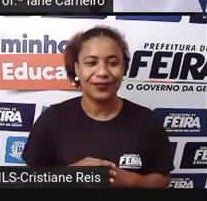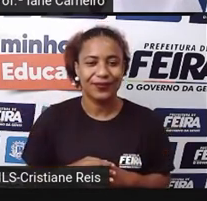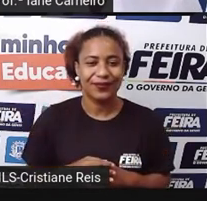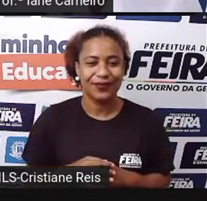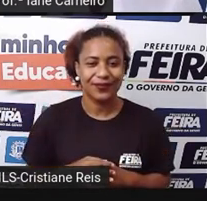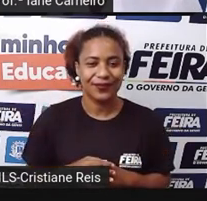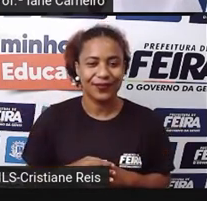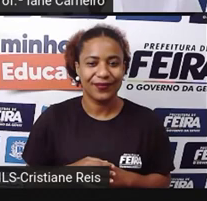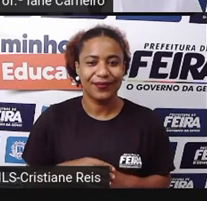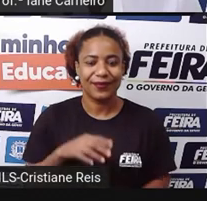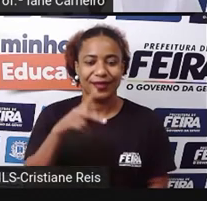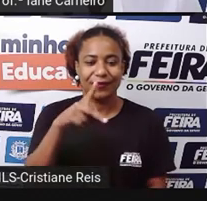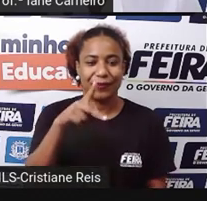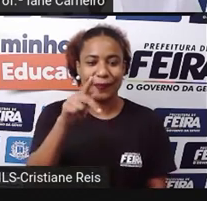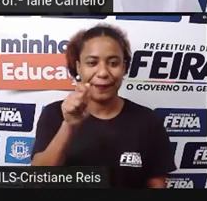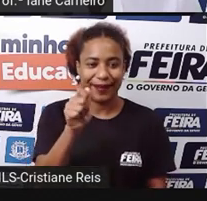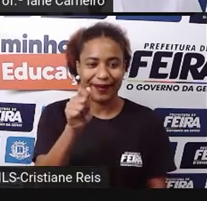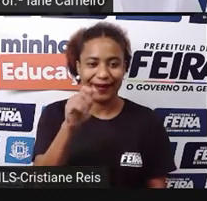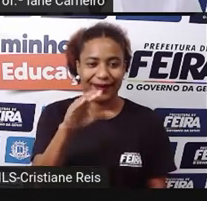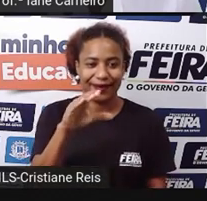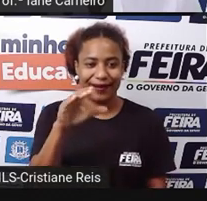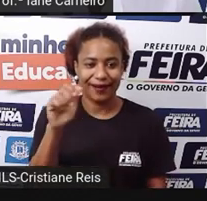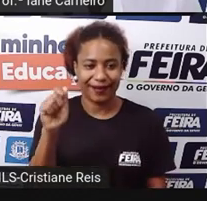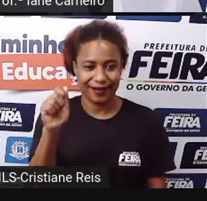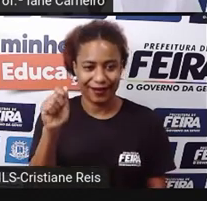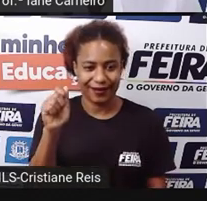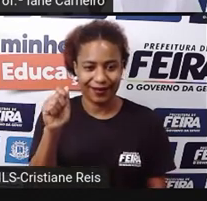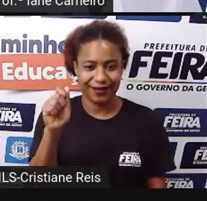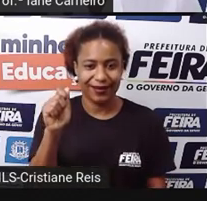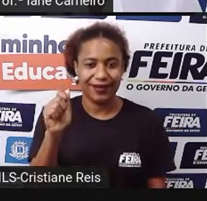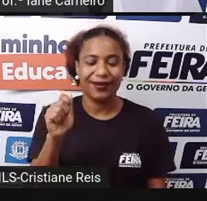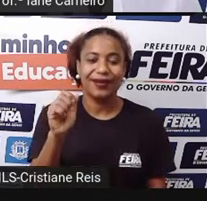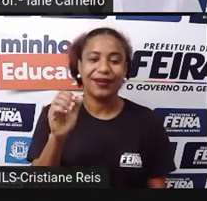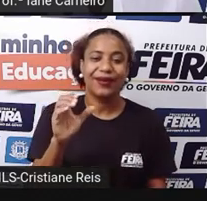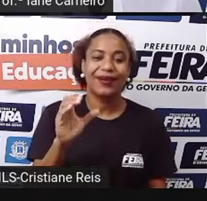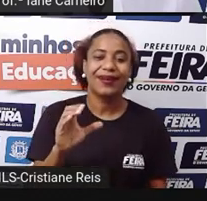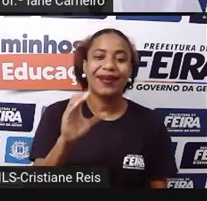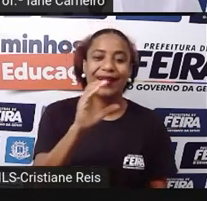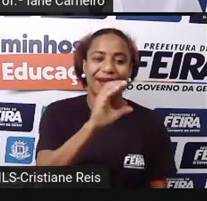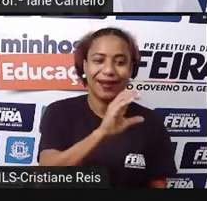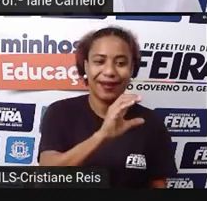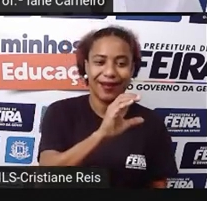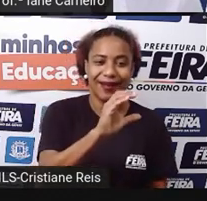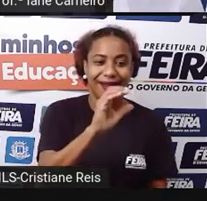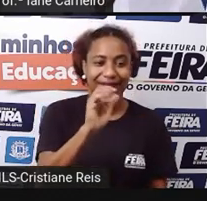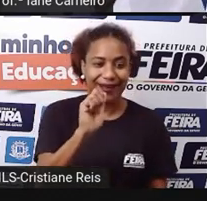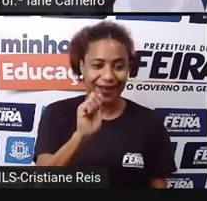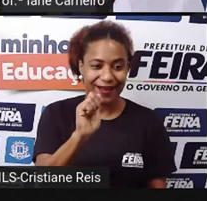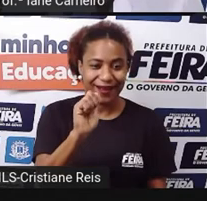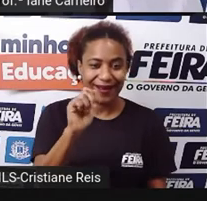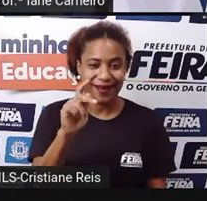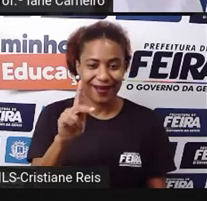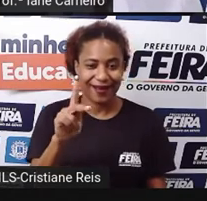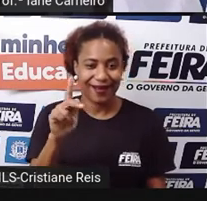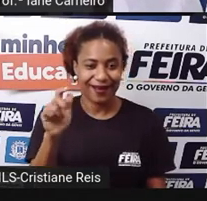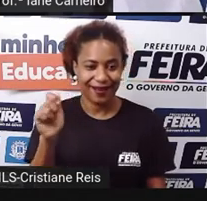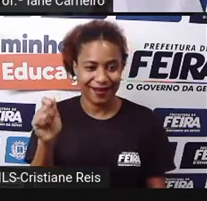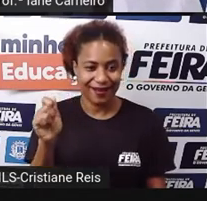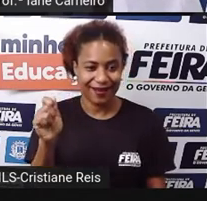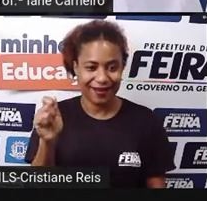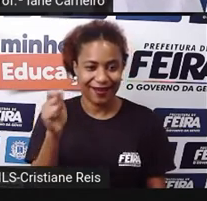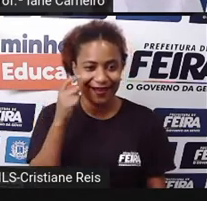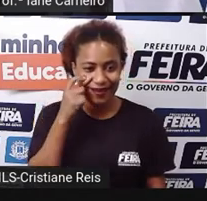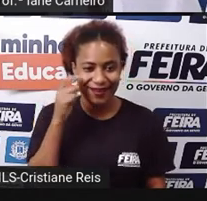ó. Pá. Cá. Se eu colocar o K na frente do pá, qual é a palavra que eu vou formar? Ó. K.